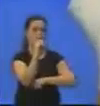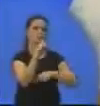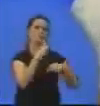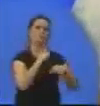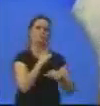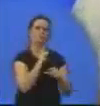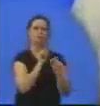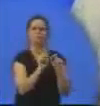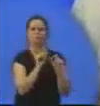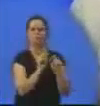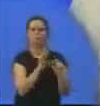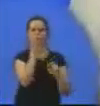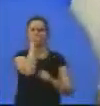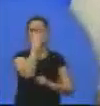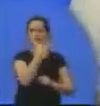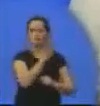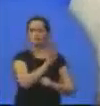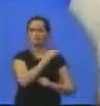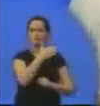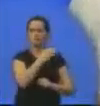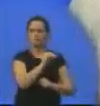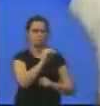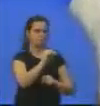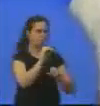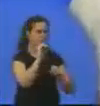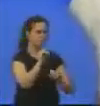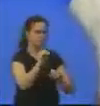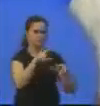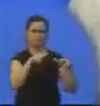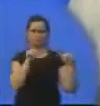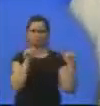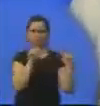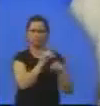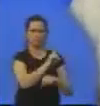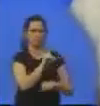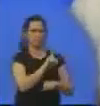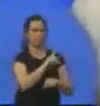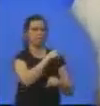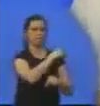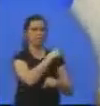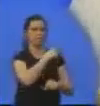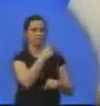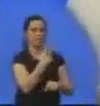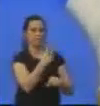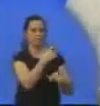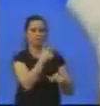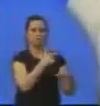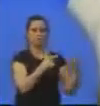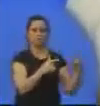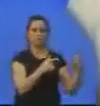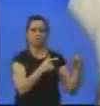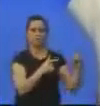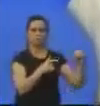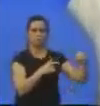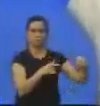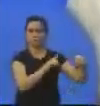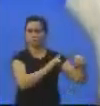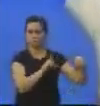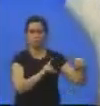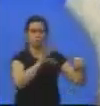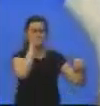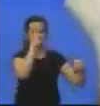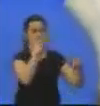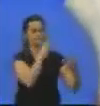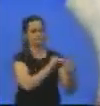o que vai acontecer? A minha função nunca vai dar zero, porque o menos 2 não está no domínio. E eu não tenho solução para